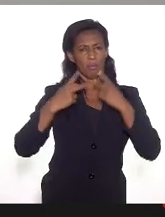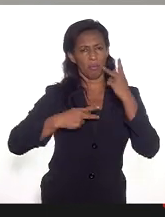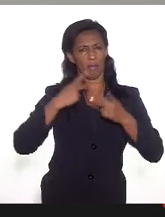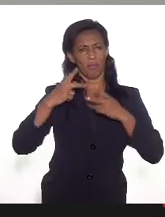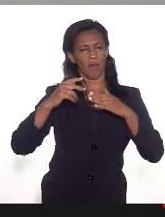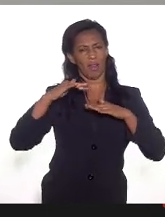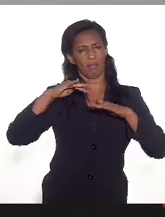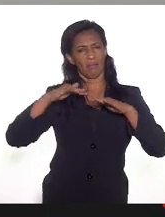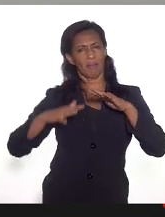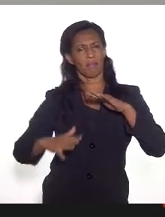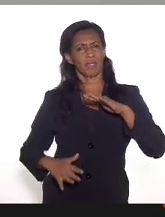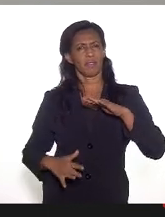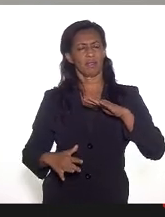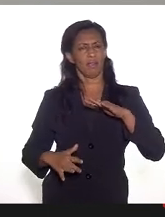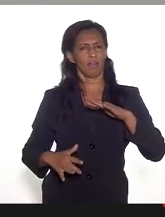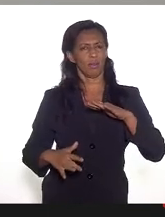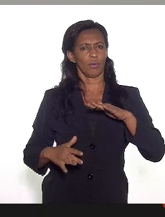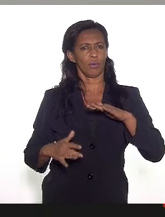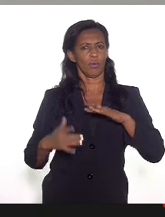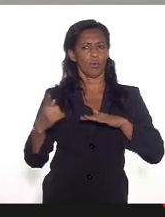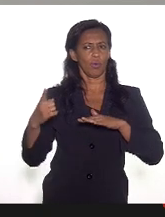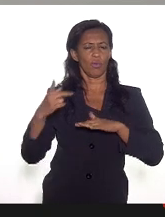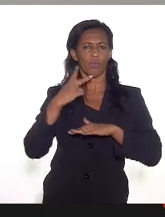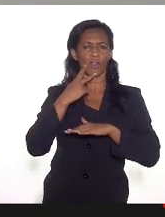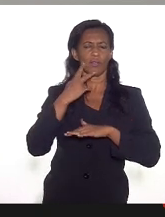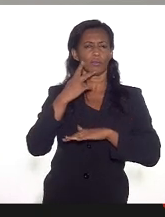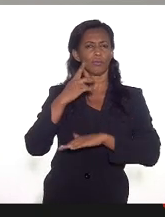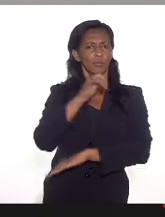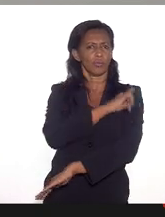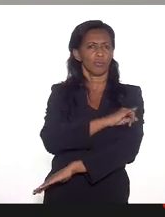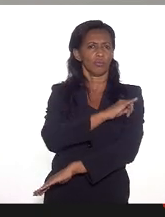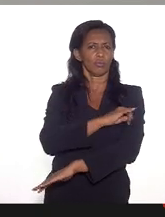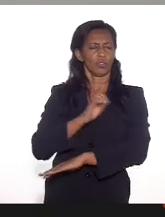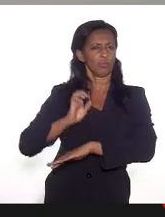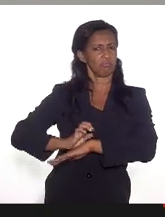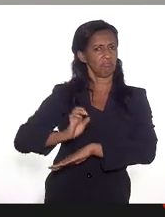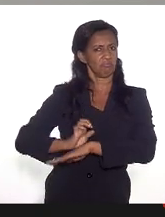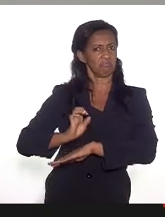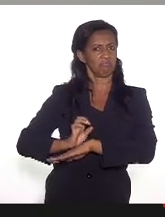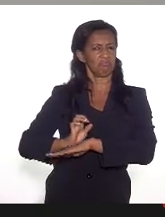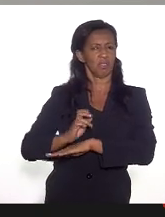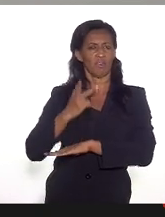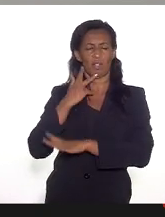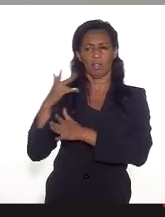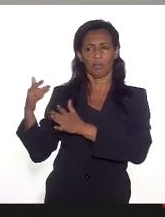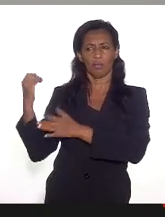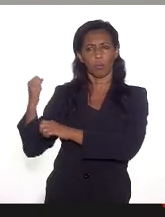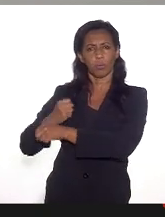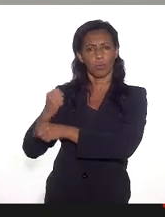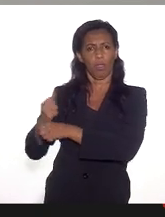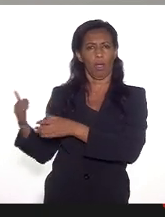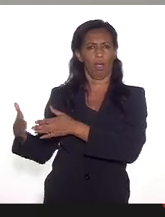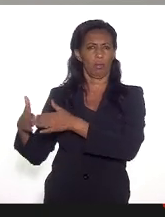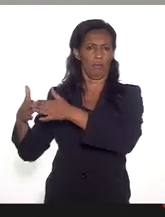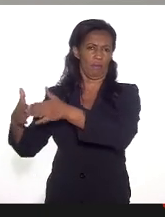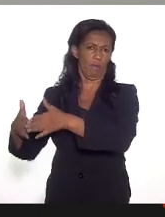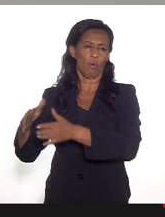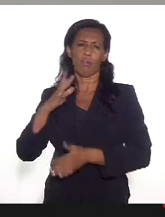potencial do Rio de Janeiro na área da construção naval. Eu divergi de maneira muito frontal, reconheço